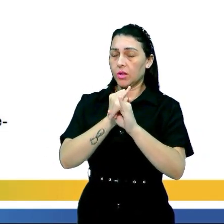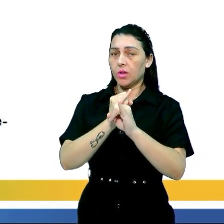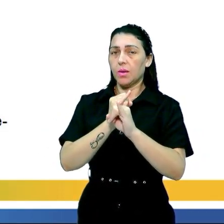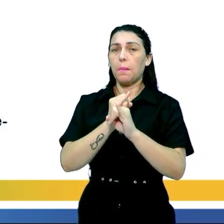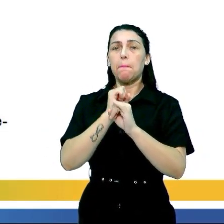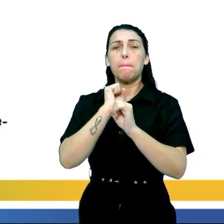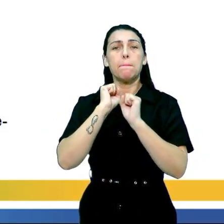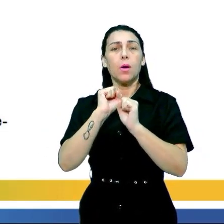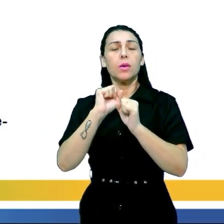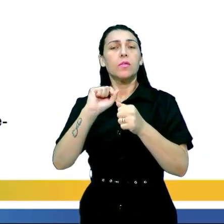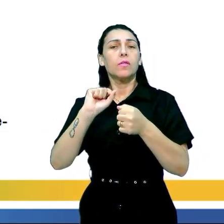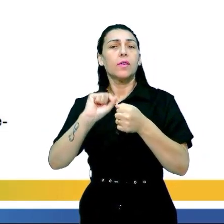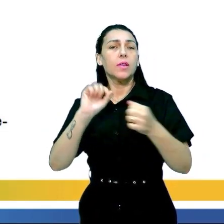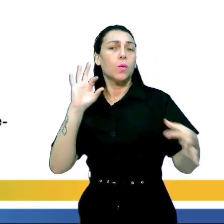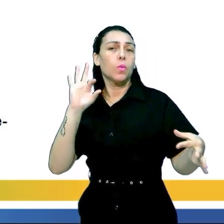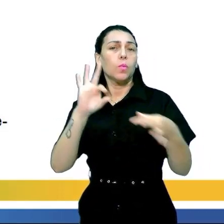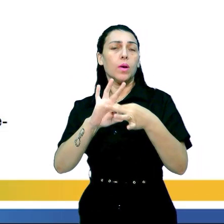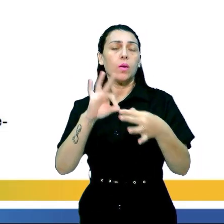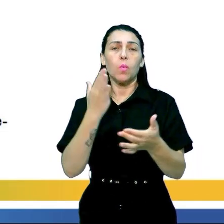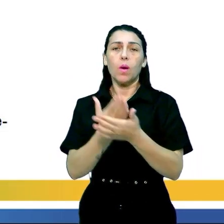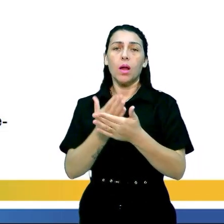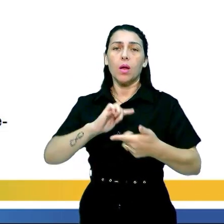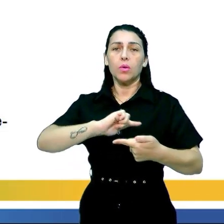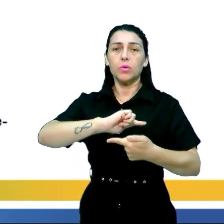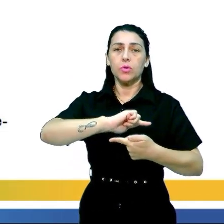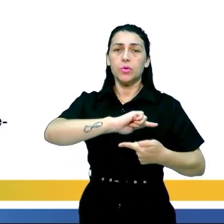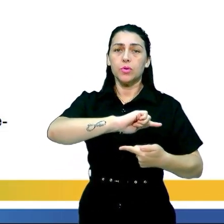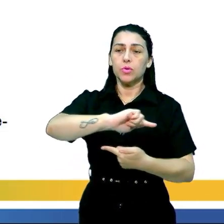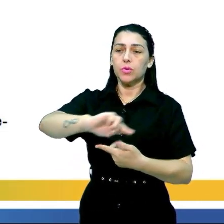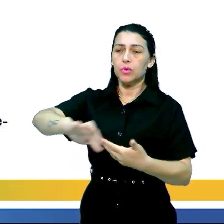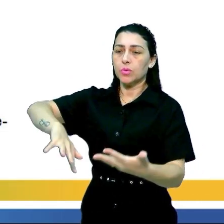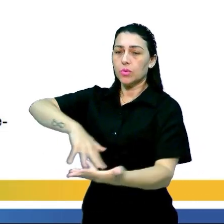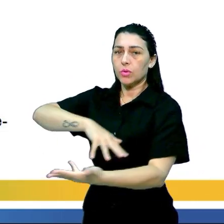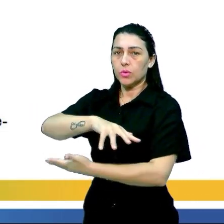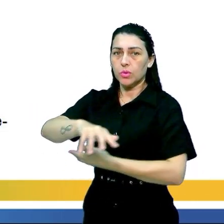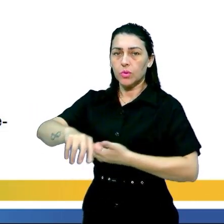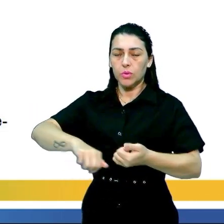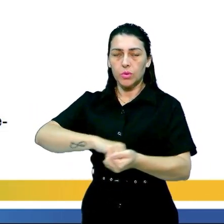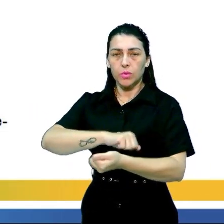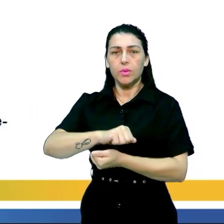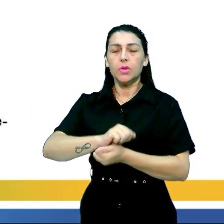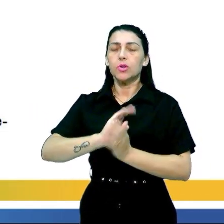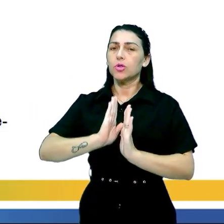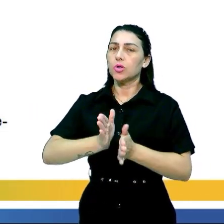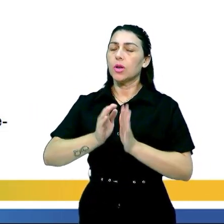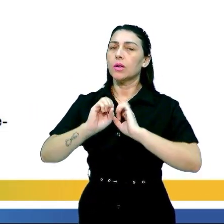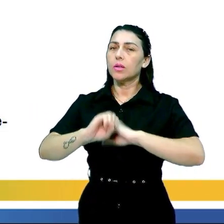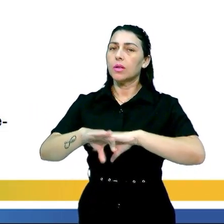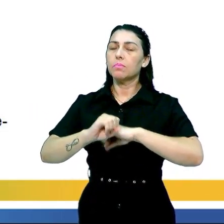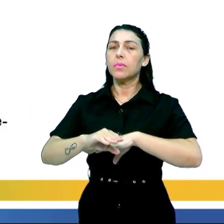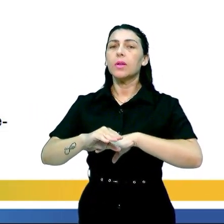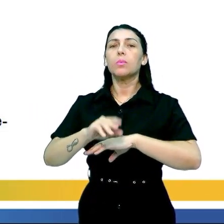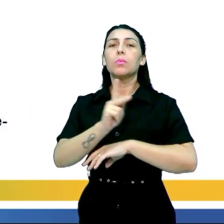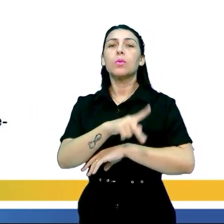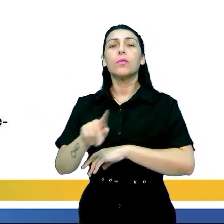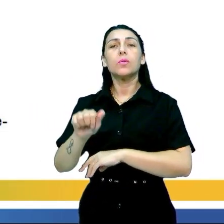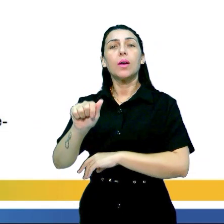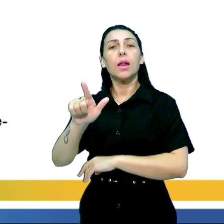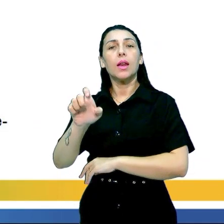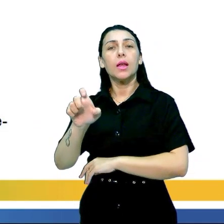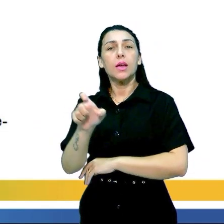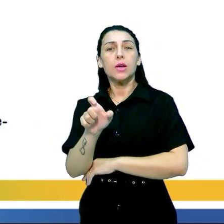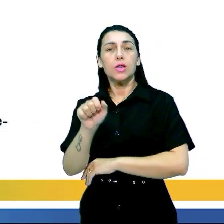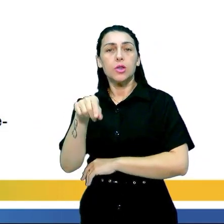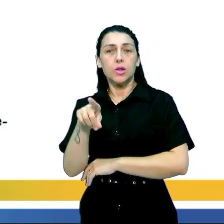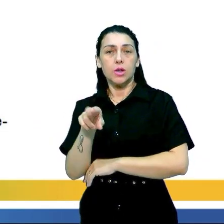a gente pode fazer um elo com a nossa aula de globalização, ministrada pelo professor Alexandre, quando ele fala,